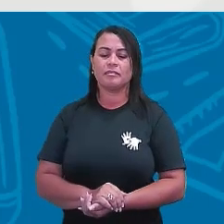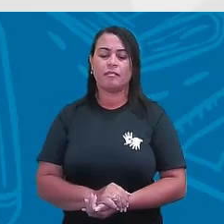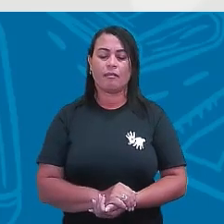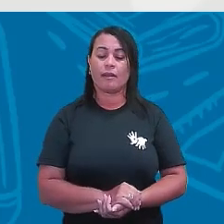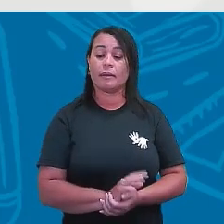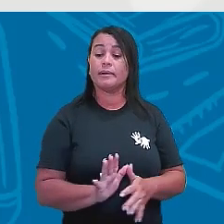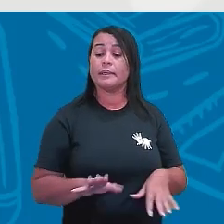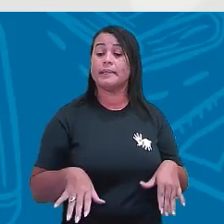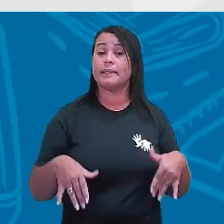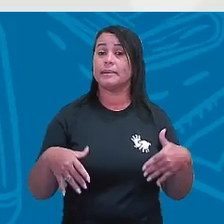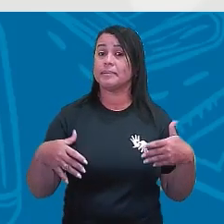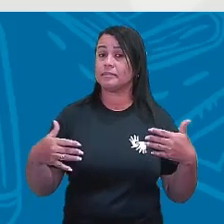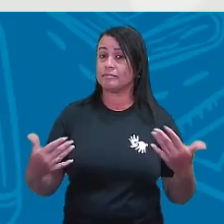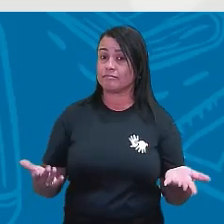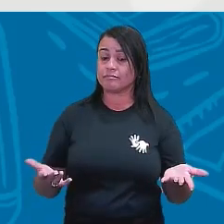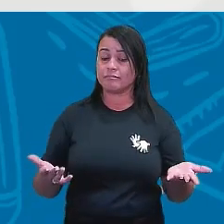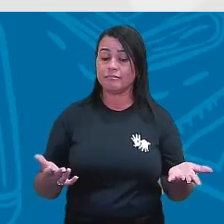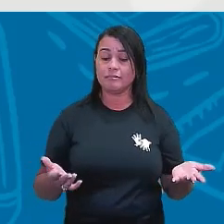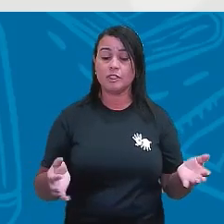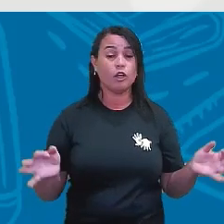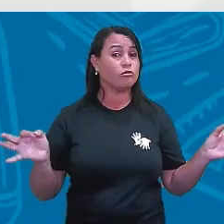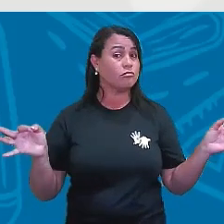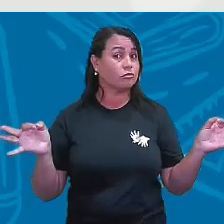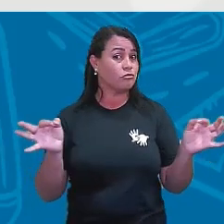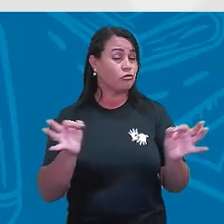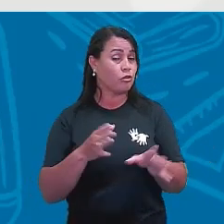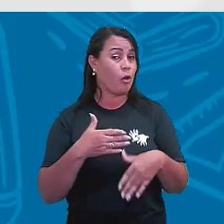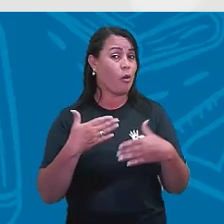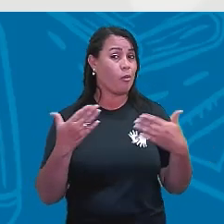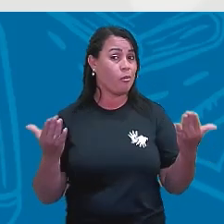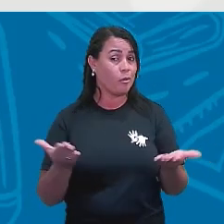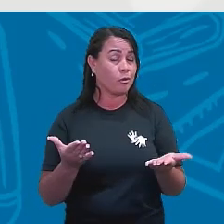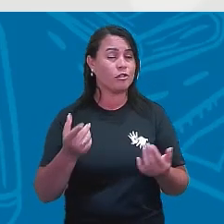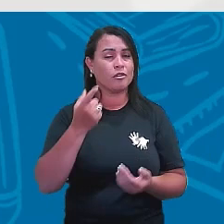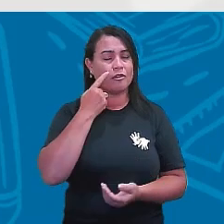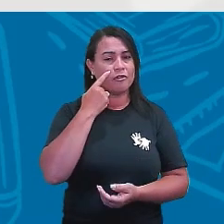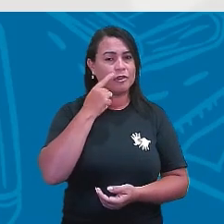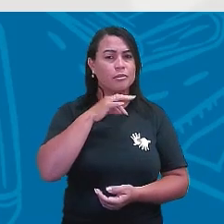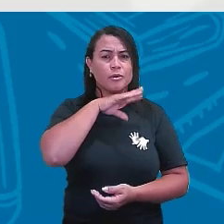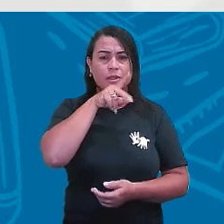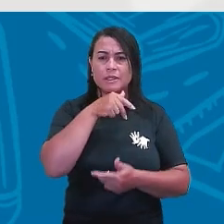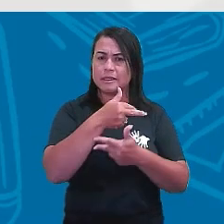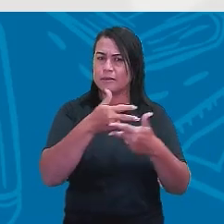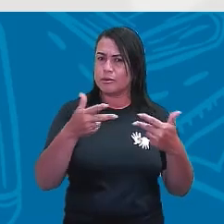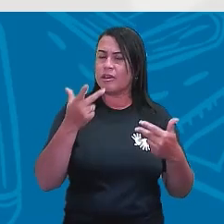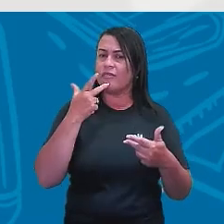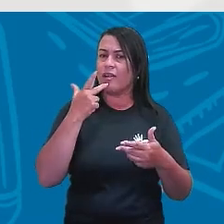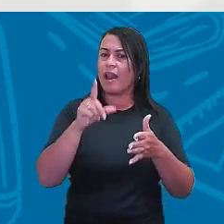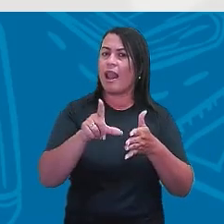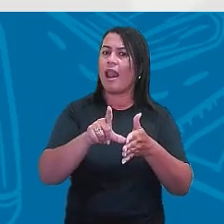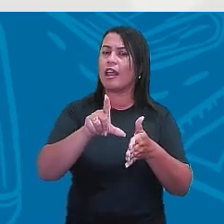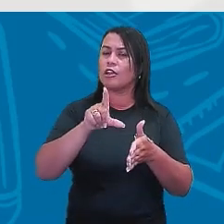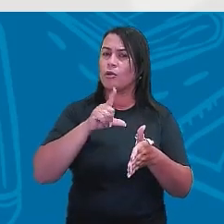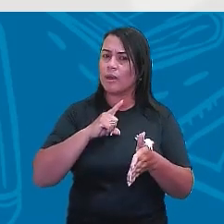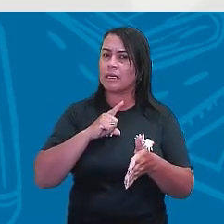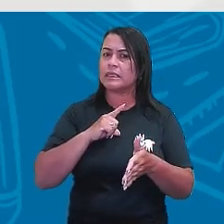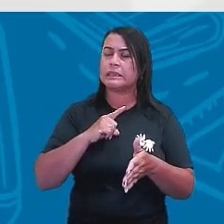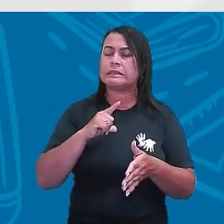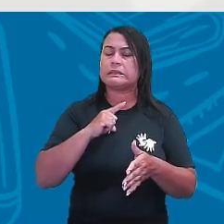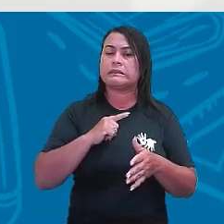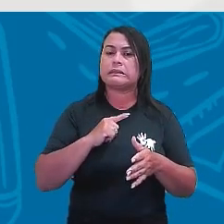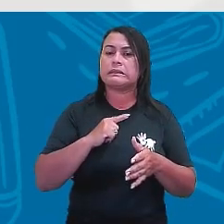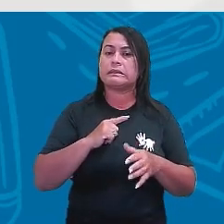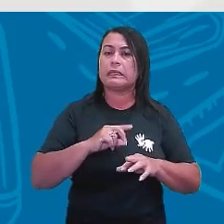E aí, por hoje, é só. Nós vimos esses animais, mas como eu disse, é uma infinidade